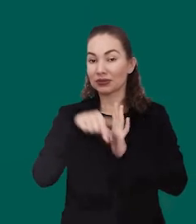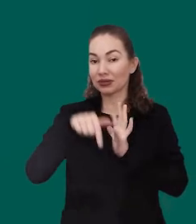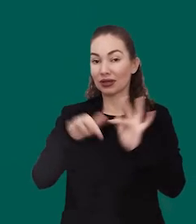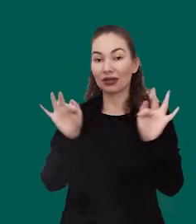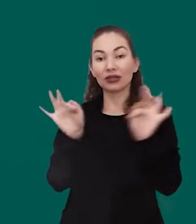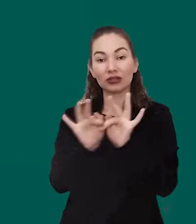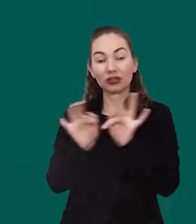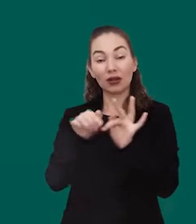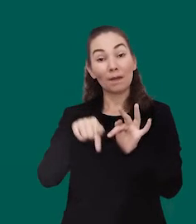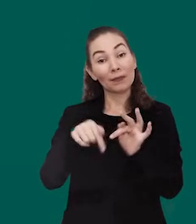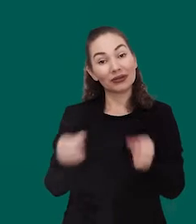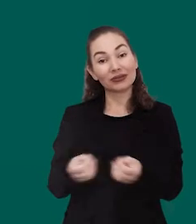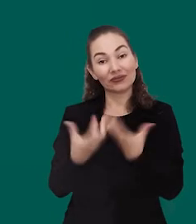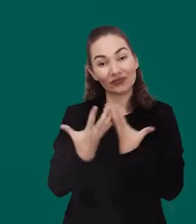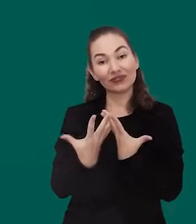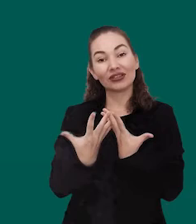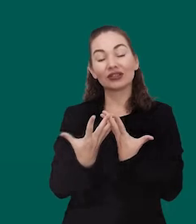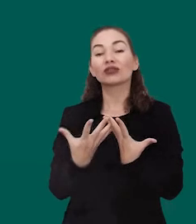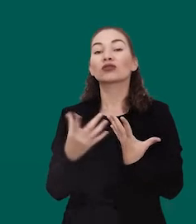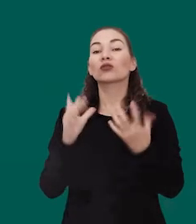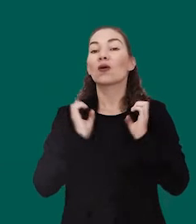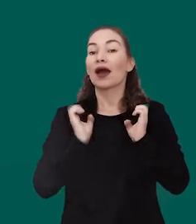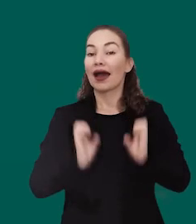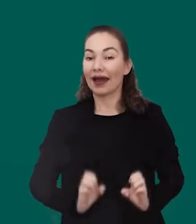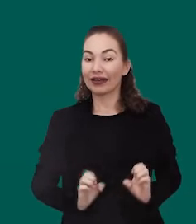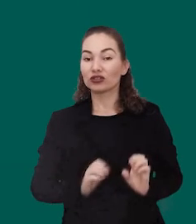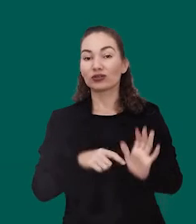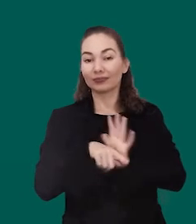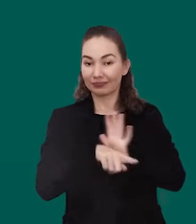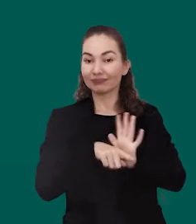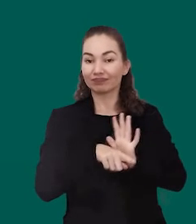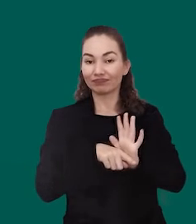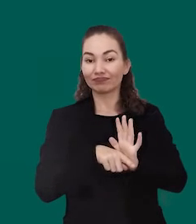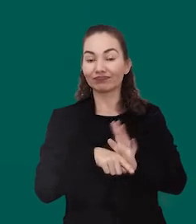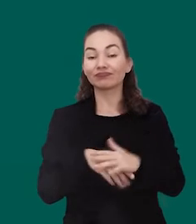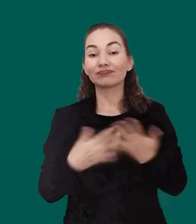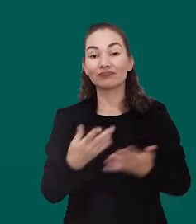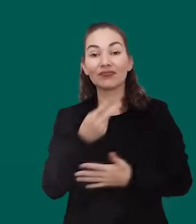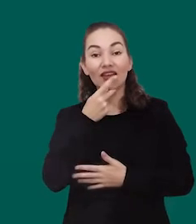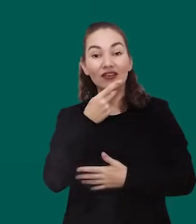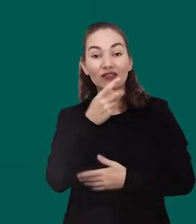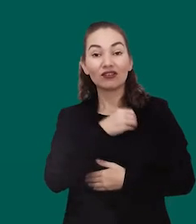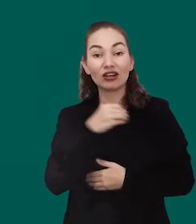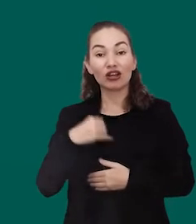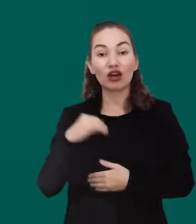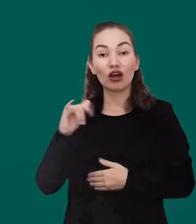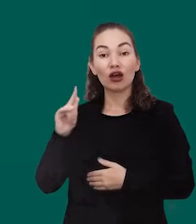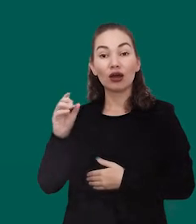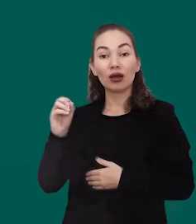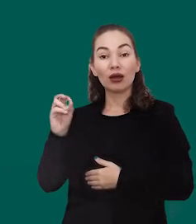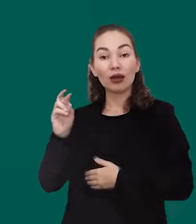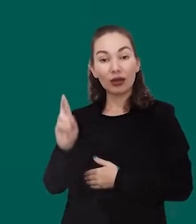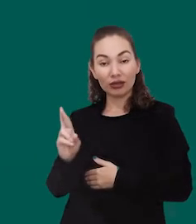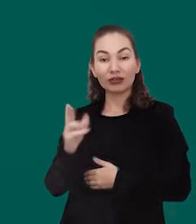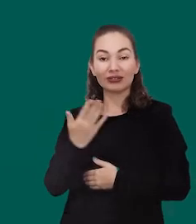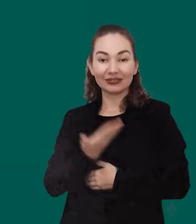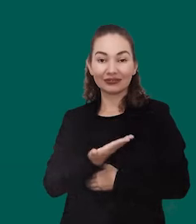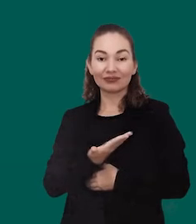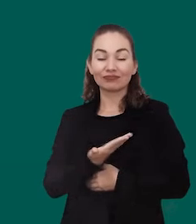Fevale, para esse evento Ética em Pesquisa. Com a palavra, então, doutor Igor Marinho.